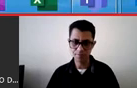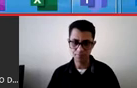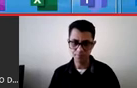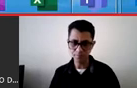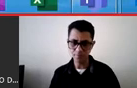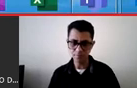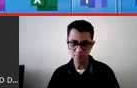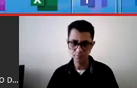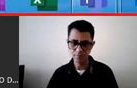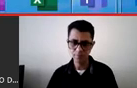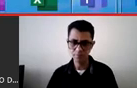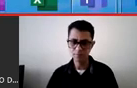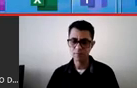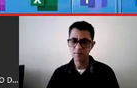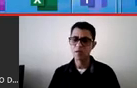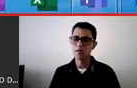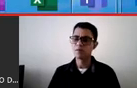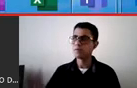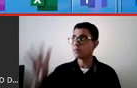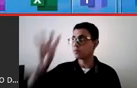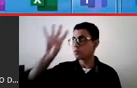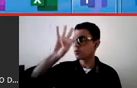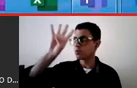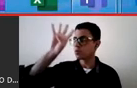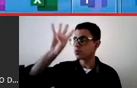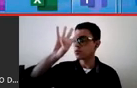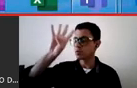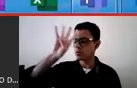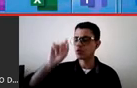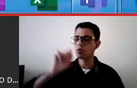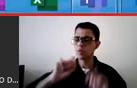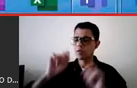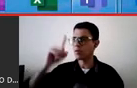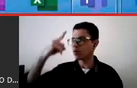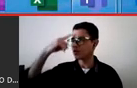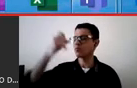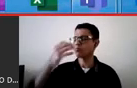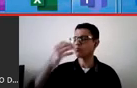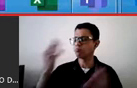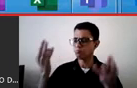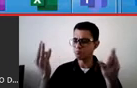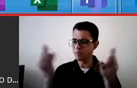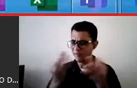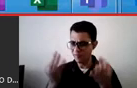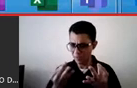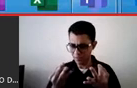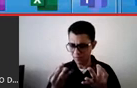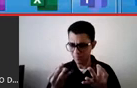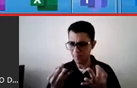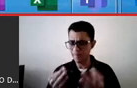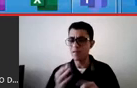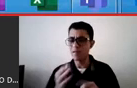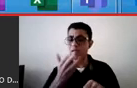Foco, persistência, meditação, né? É uma ideia muito boa da gente pegar em prática, né?